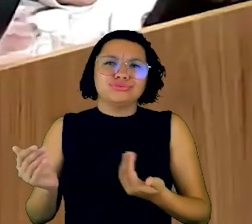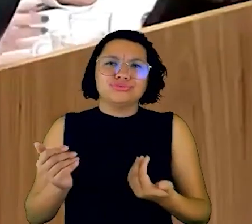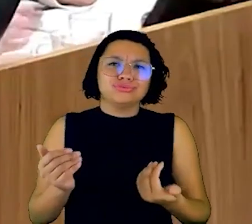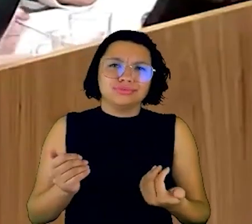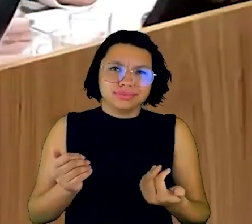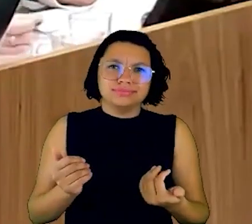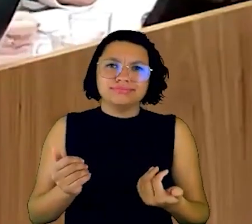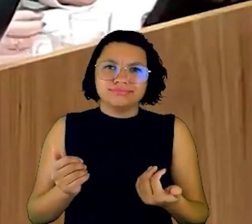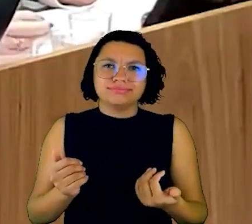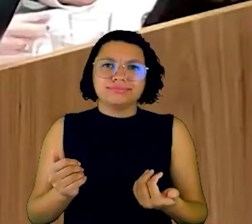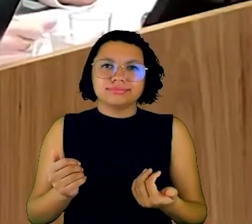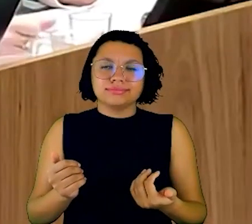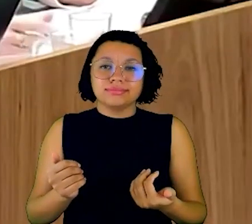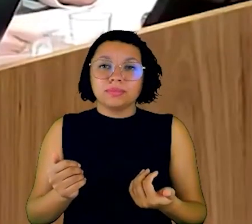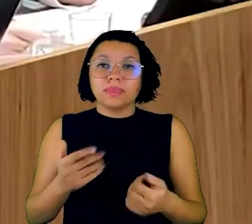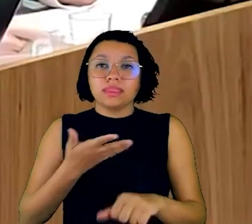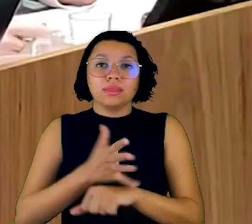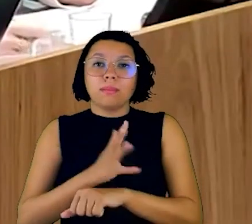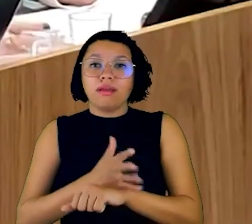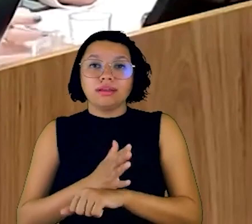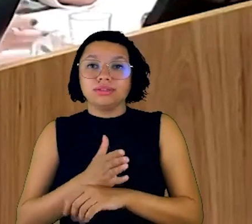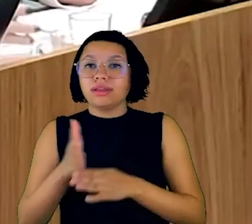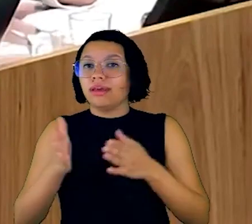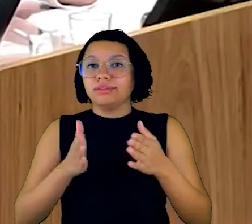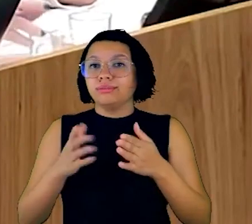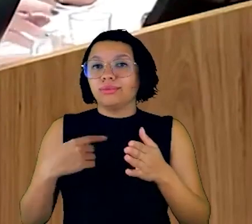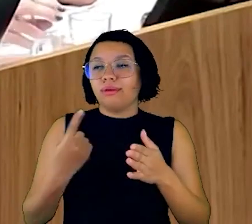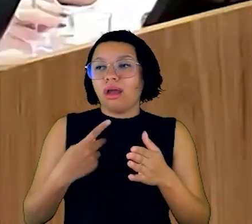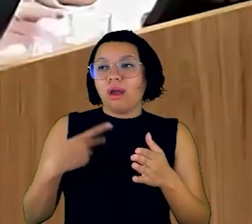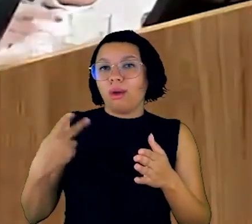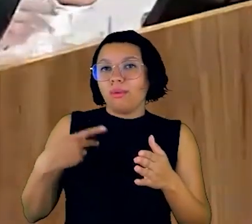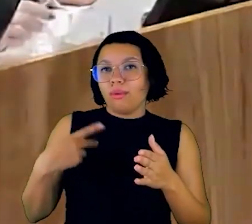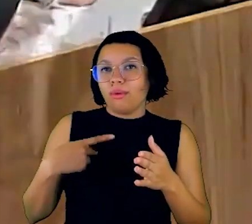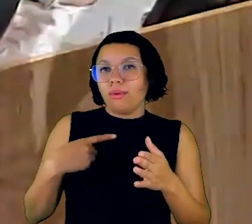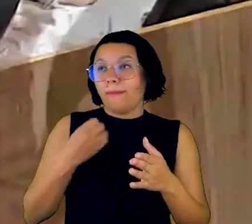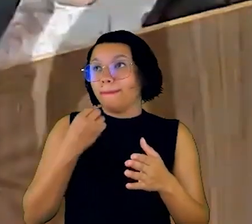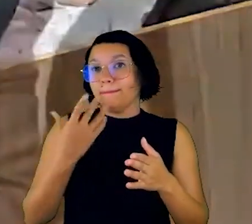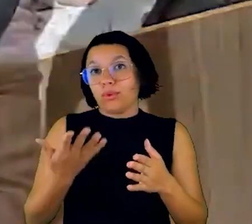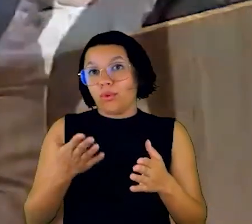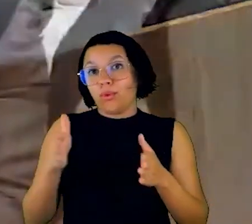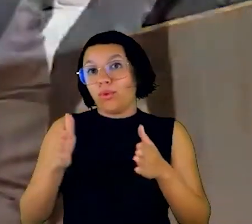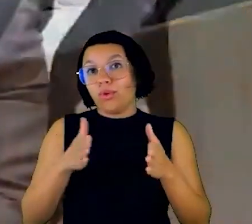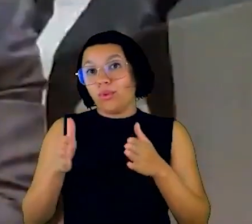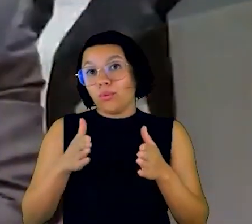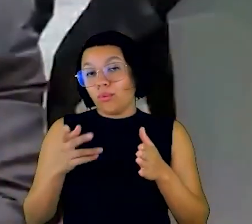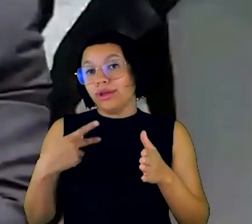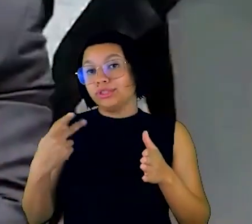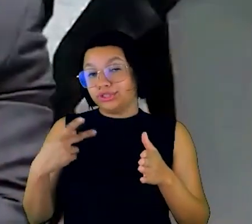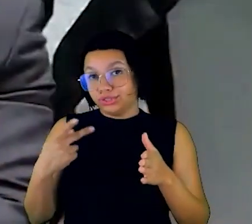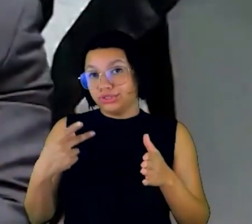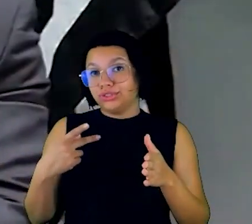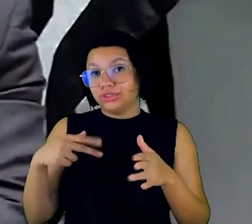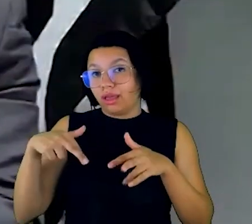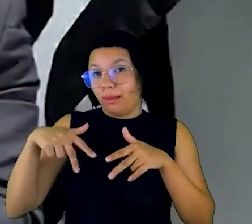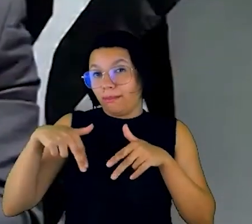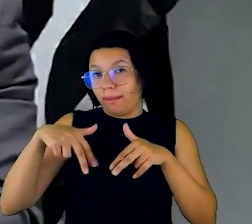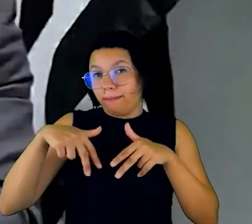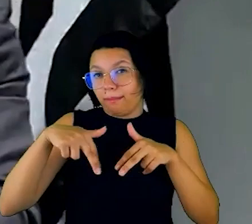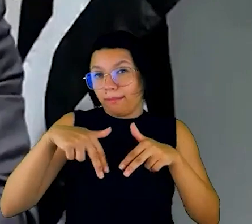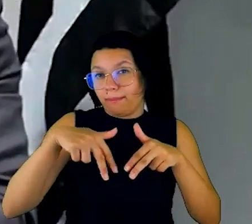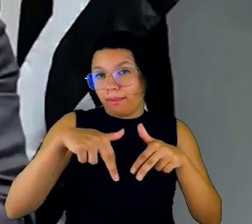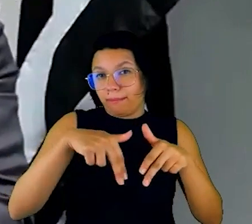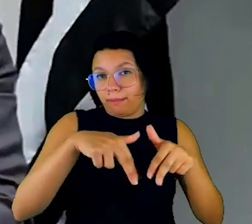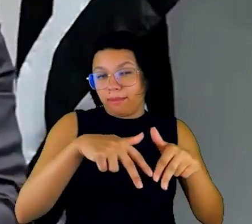automação juvenil que vem sendo praticada por hora por nós. Pois bem, enquanto nós estamos aqui